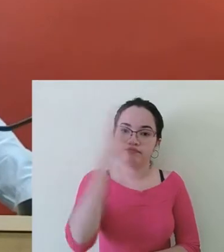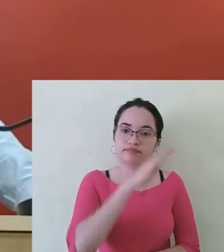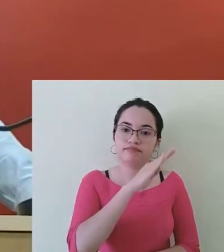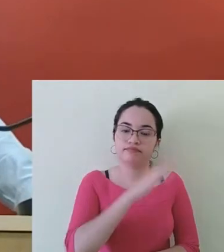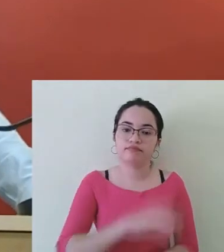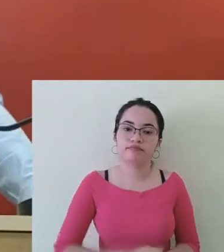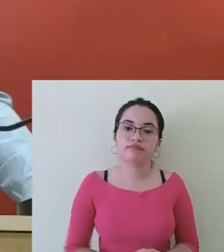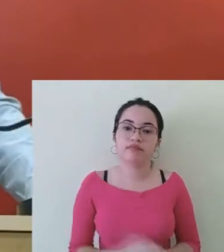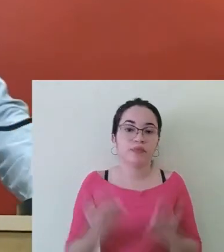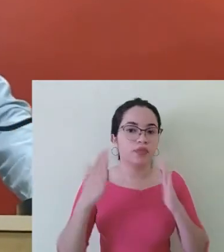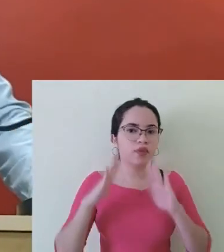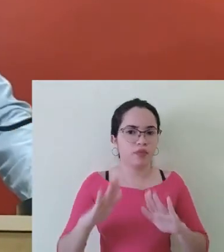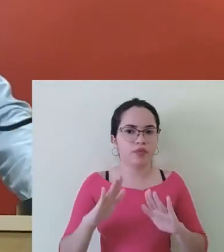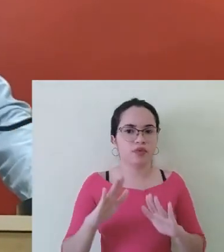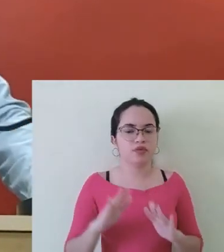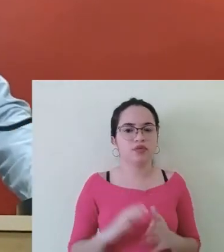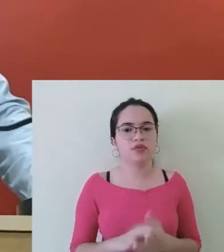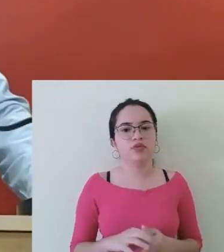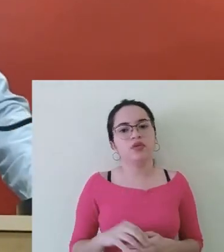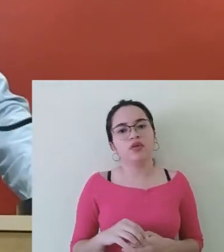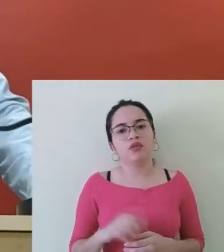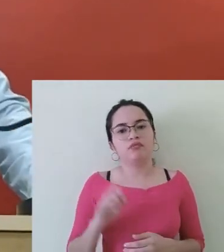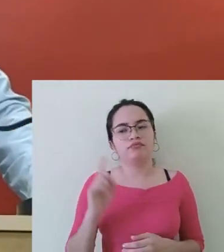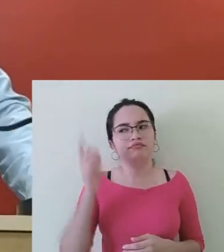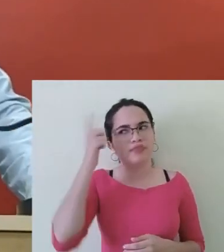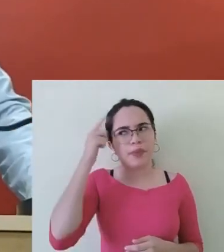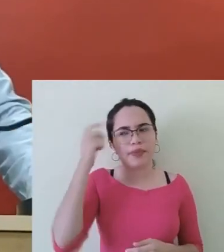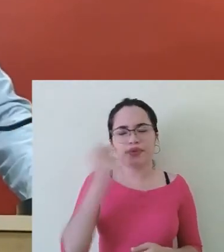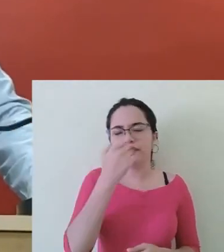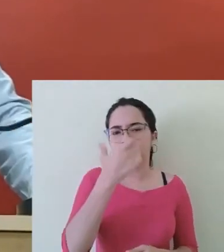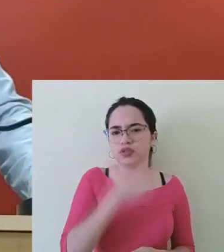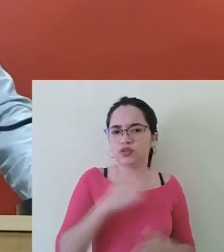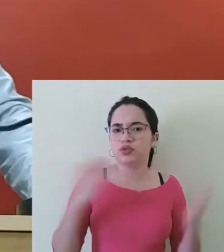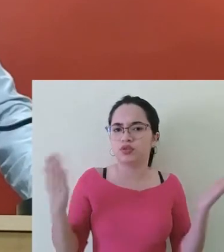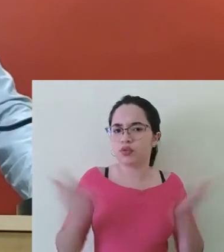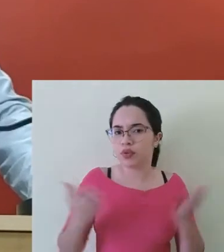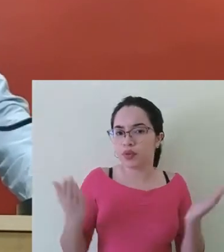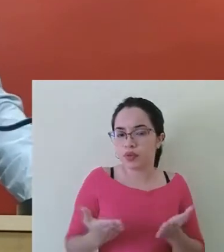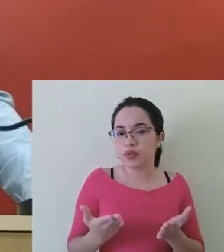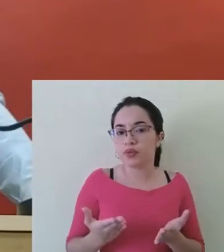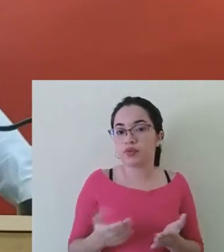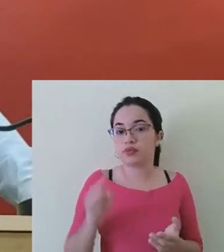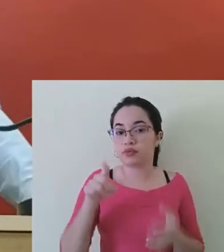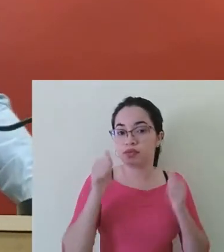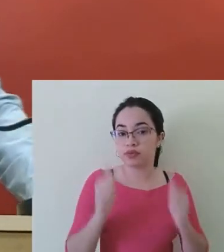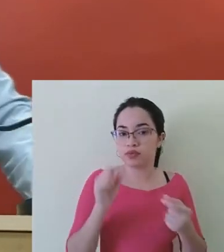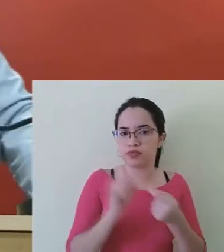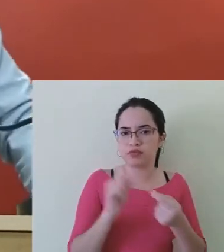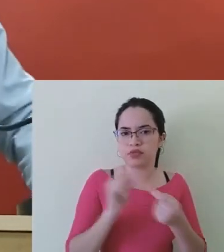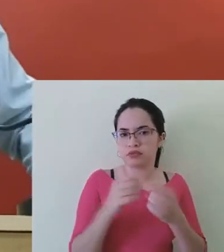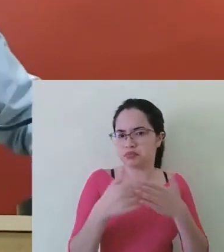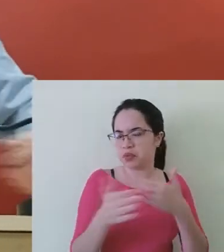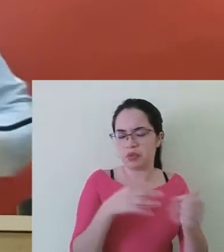esse mal. Mas não se iluda achando que agora você pode fazer o que